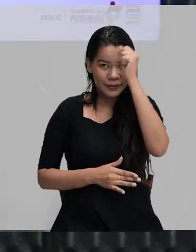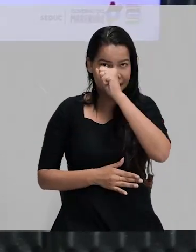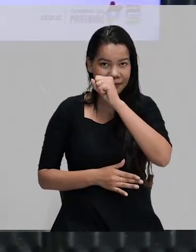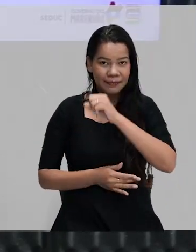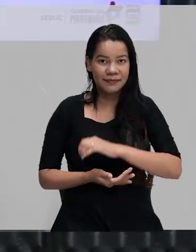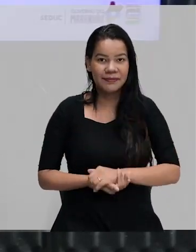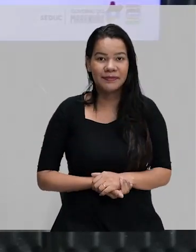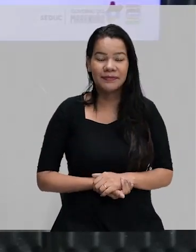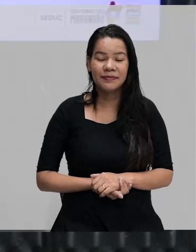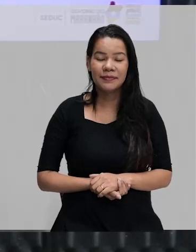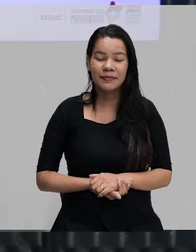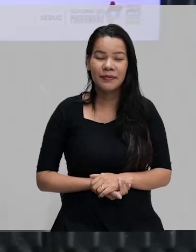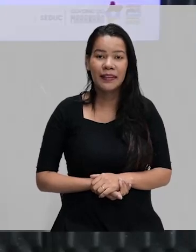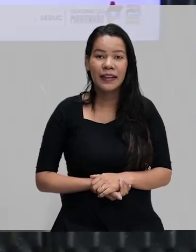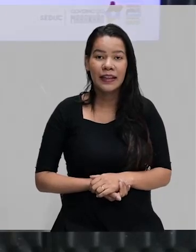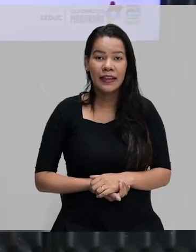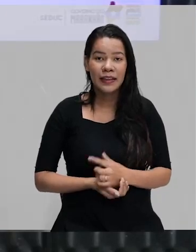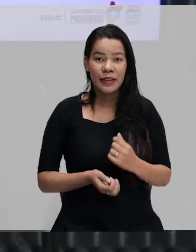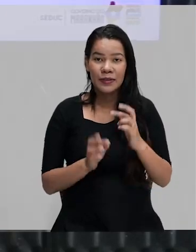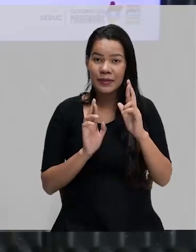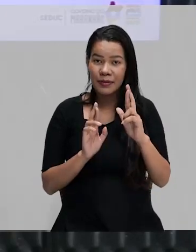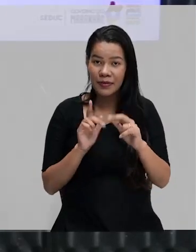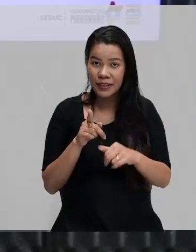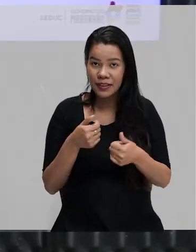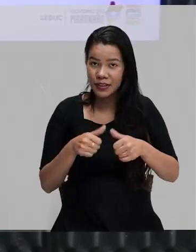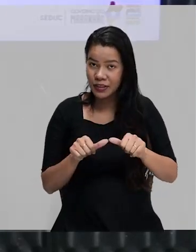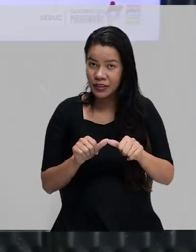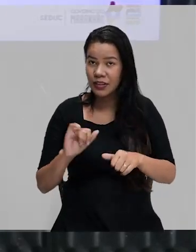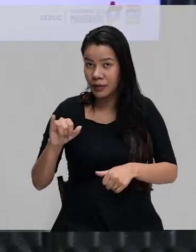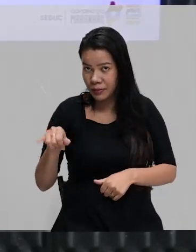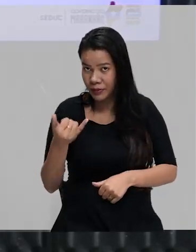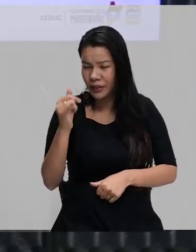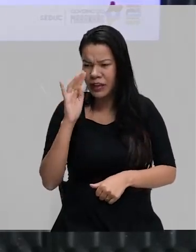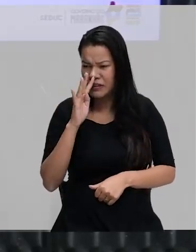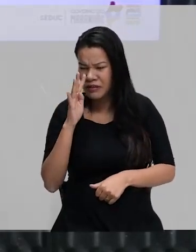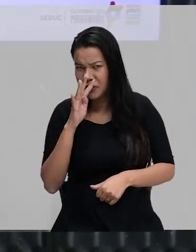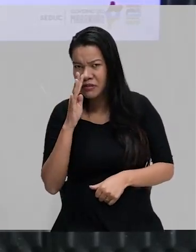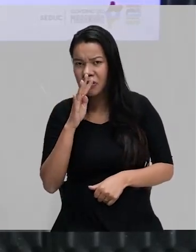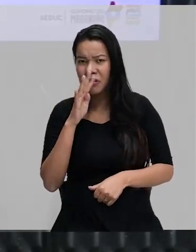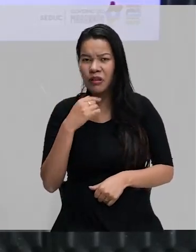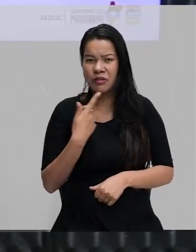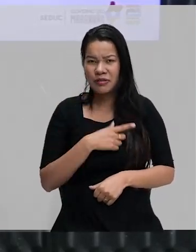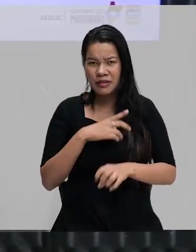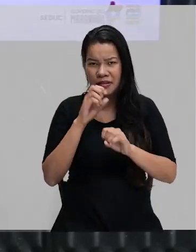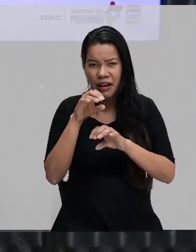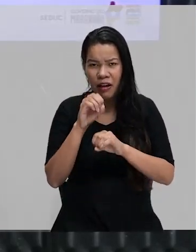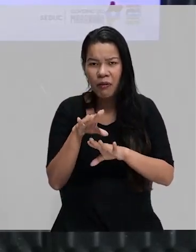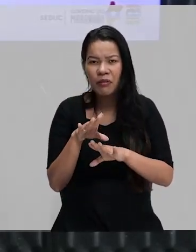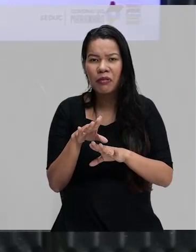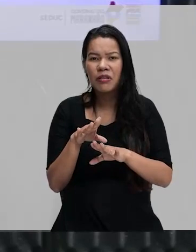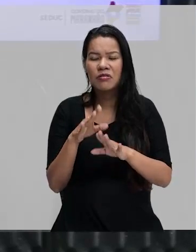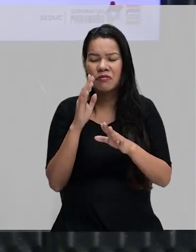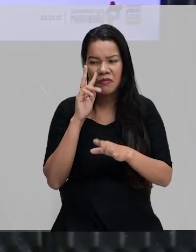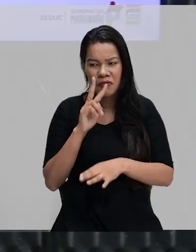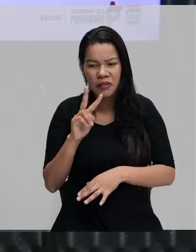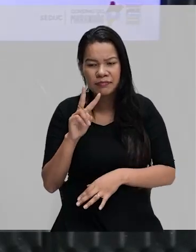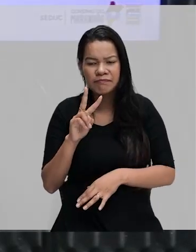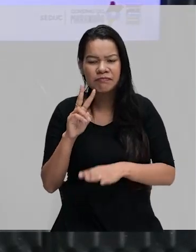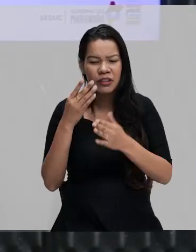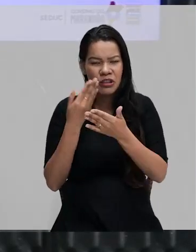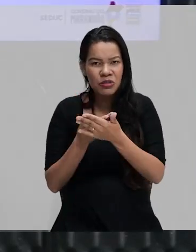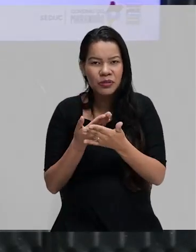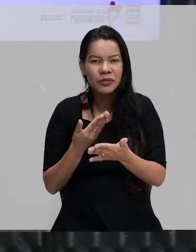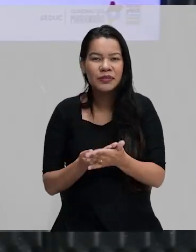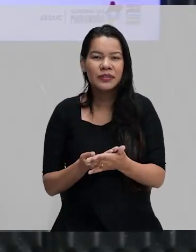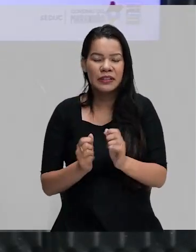Aprendendo. Bom, turminha, espero que vocês estejam aproveitando as nossas aulas, acompanhando direitinho, tudo bem? Principalmente se